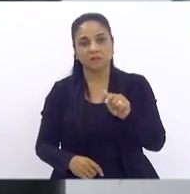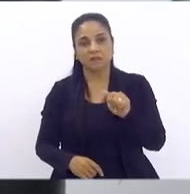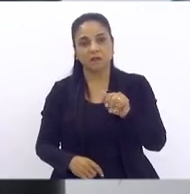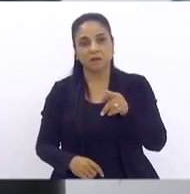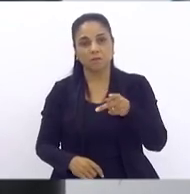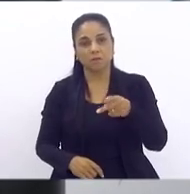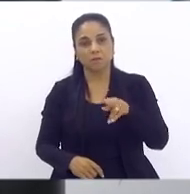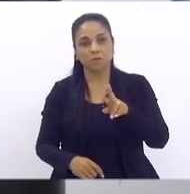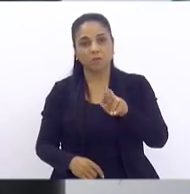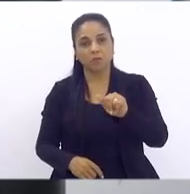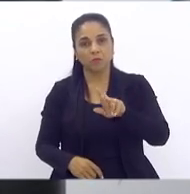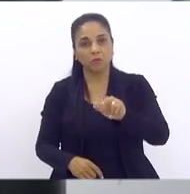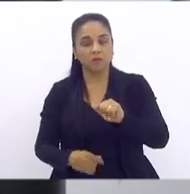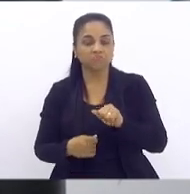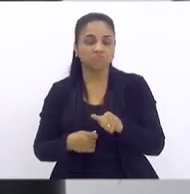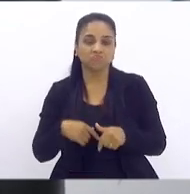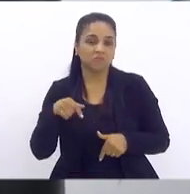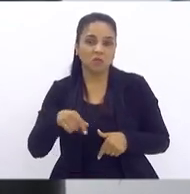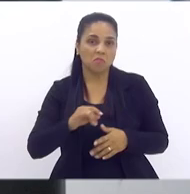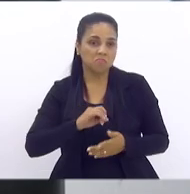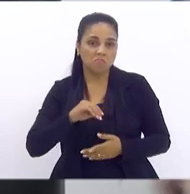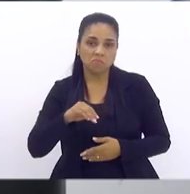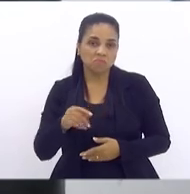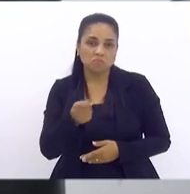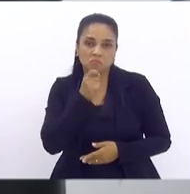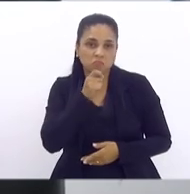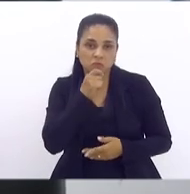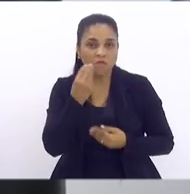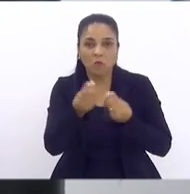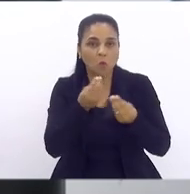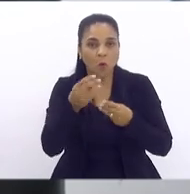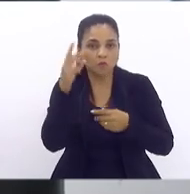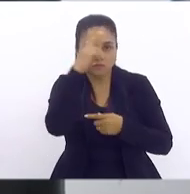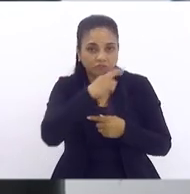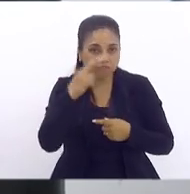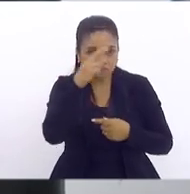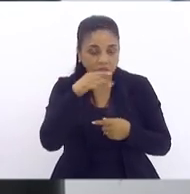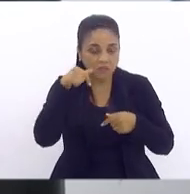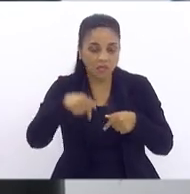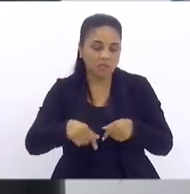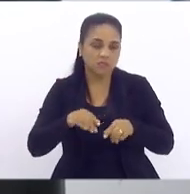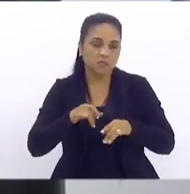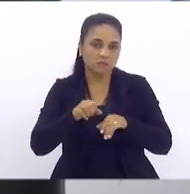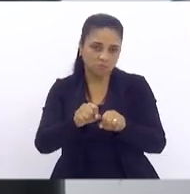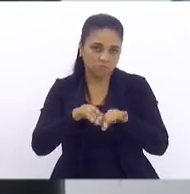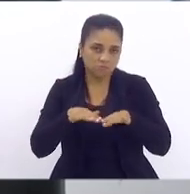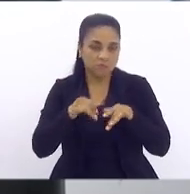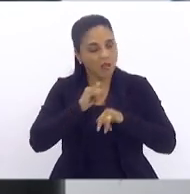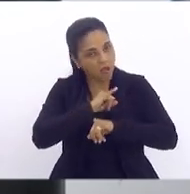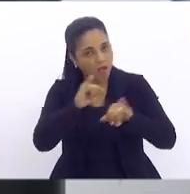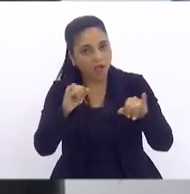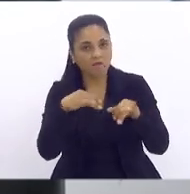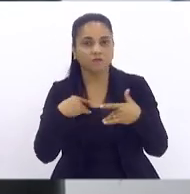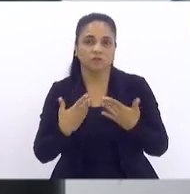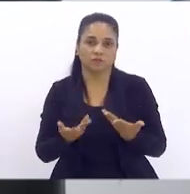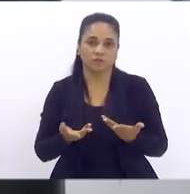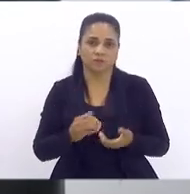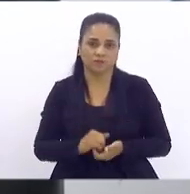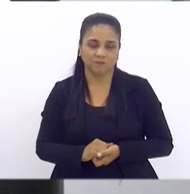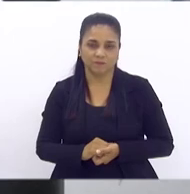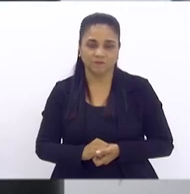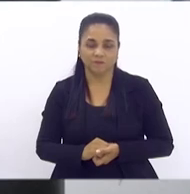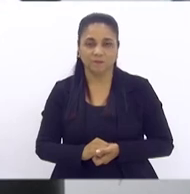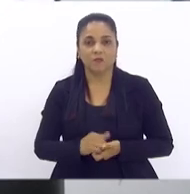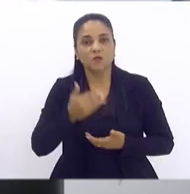que a nossa preocupação era que os pescadores haviam alertado a todo momento essa casa. Então, eu gostaria de, nesse